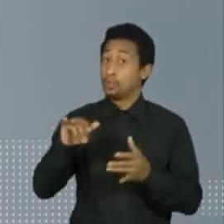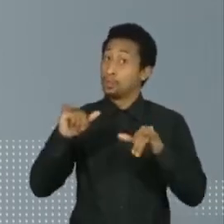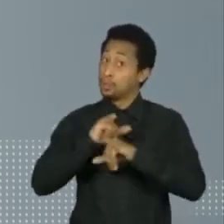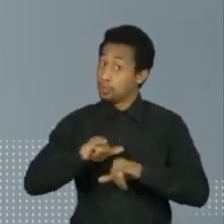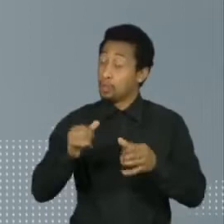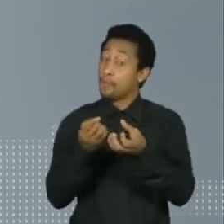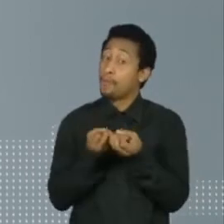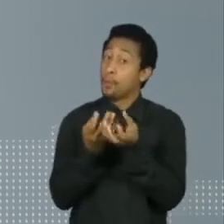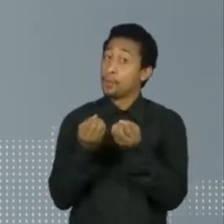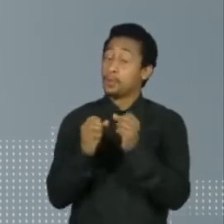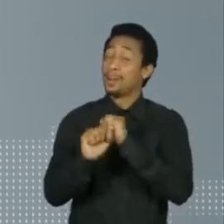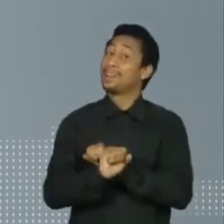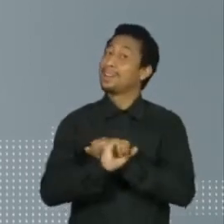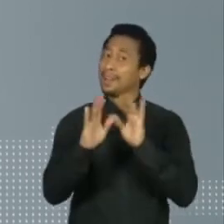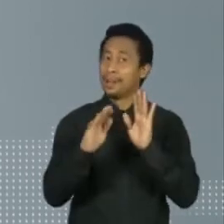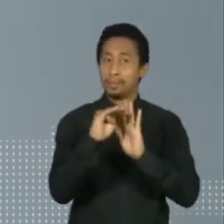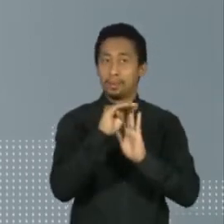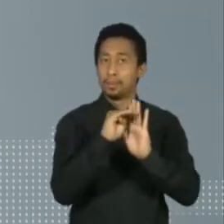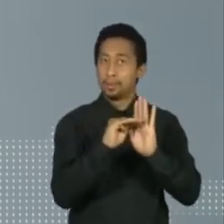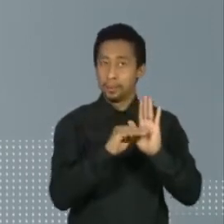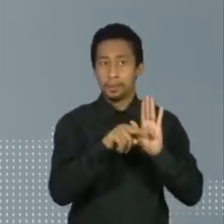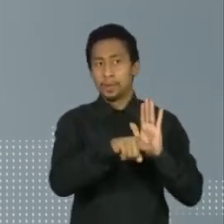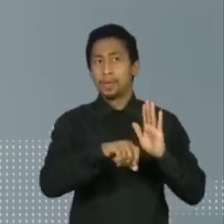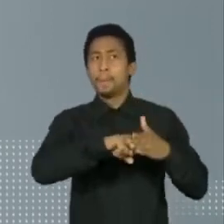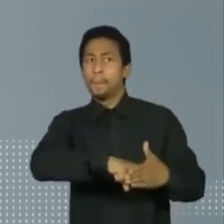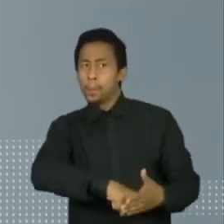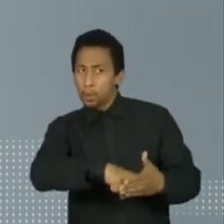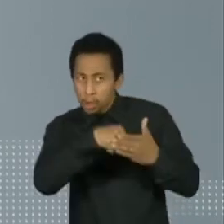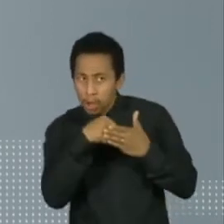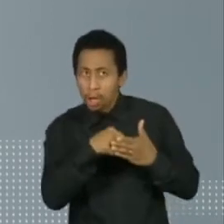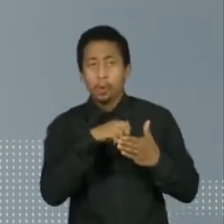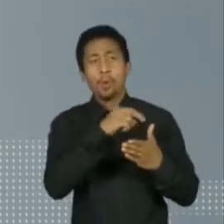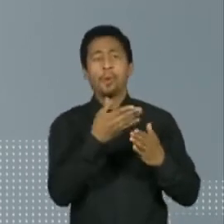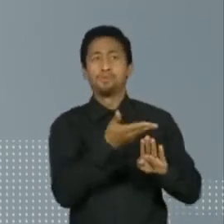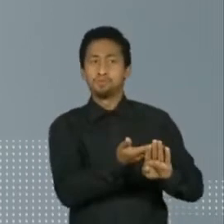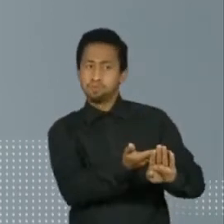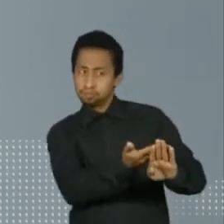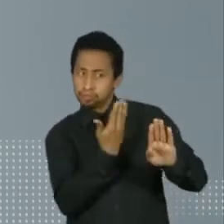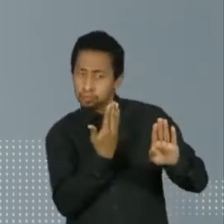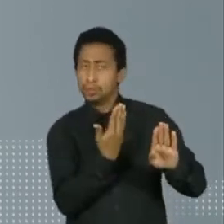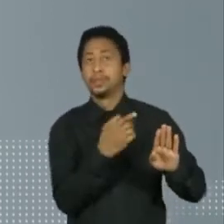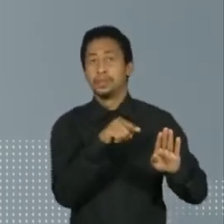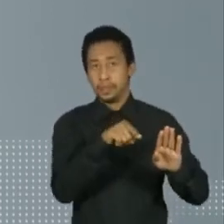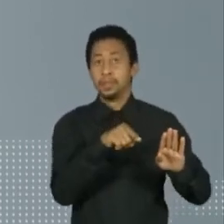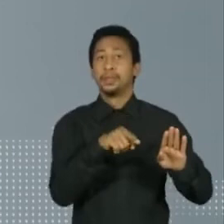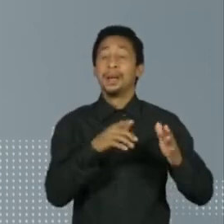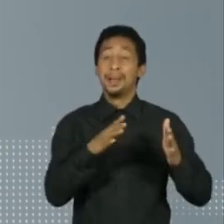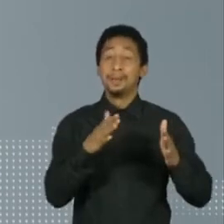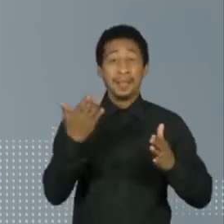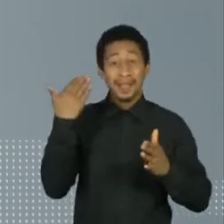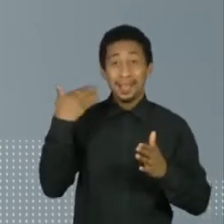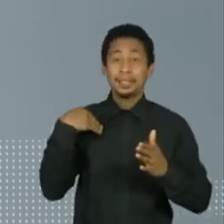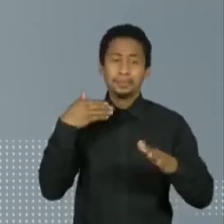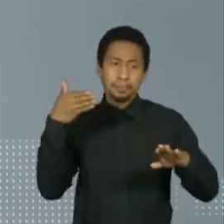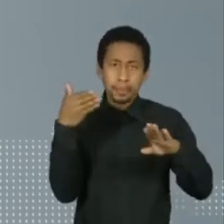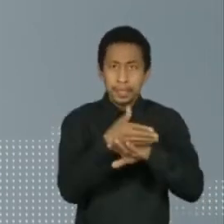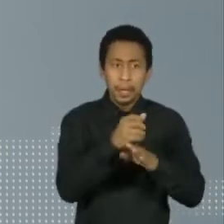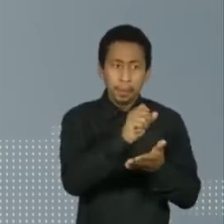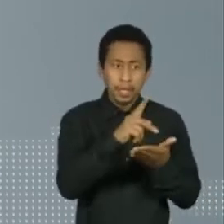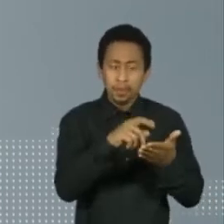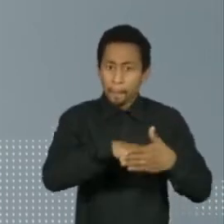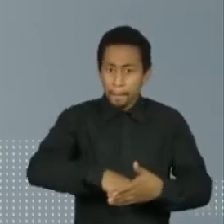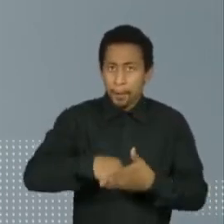maneira clara Quais são os critérios para suspensão ou bloqueio de empregadores antes de impedir um profissional de acessar o aplicativo